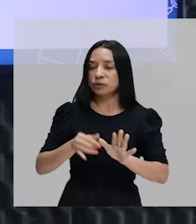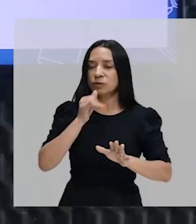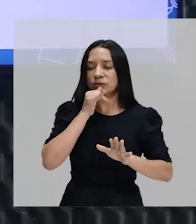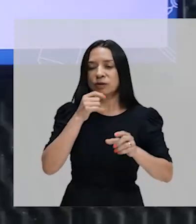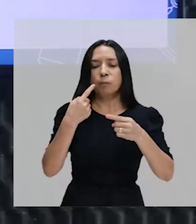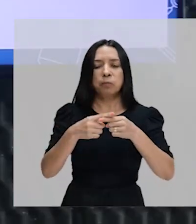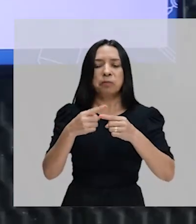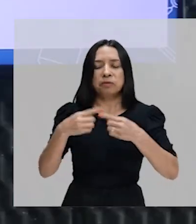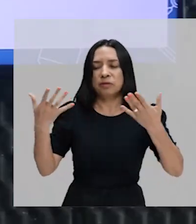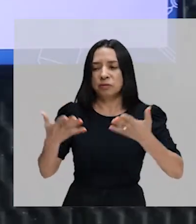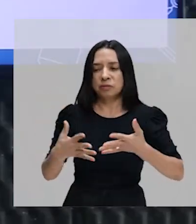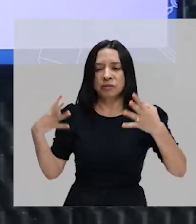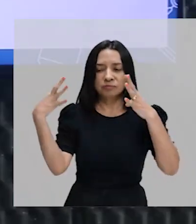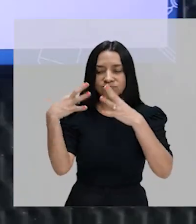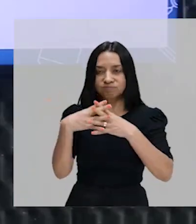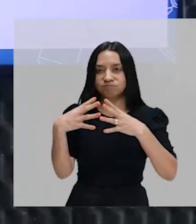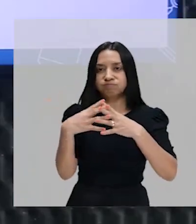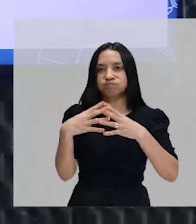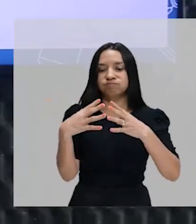só aqui, ó, olha esse exemplo.